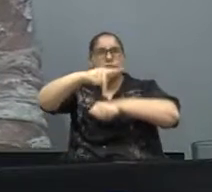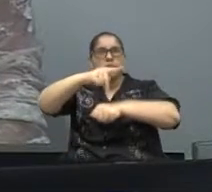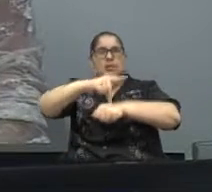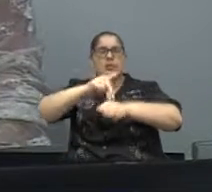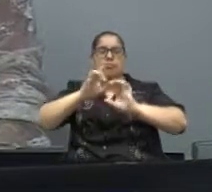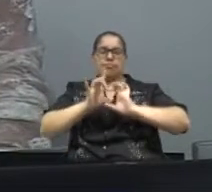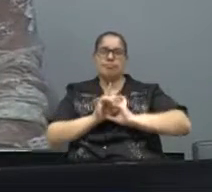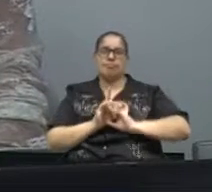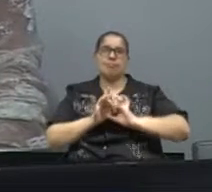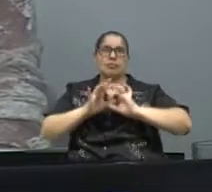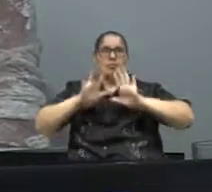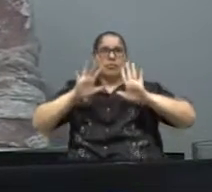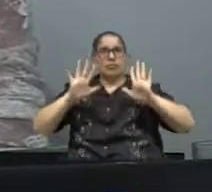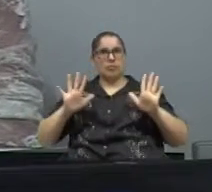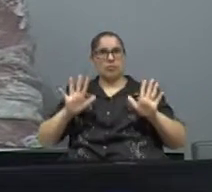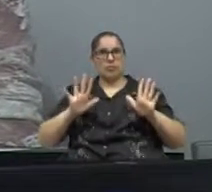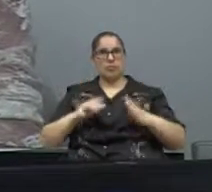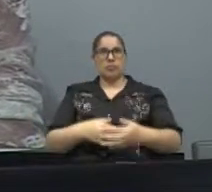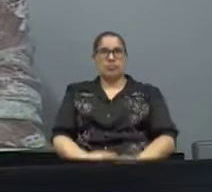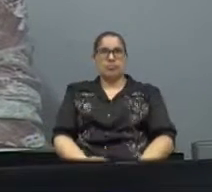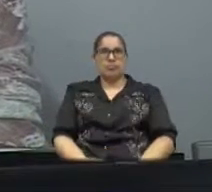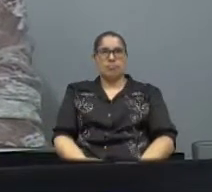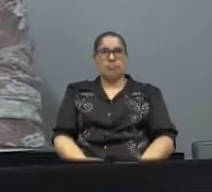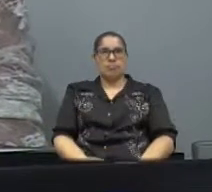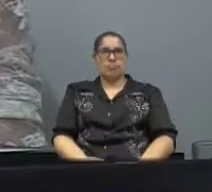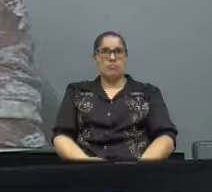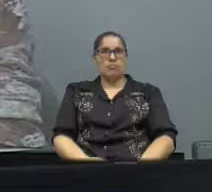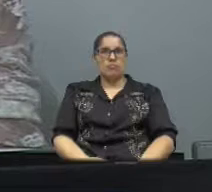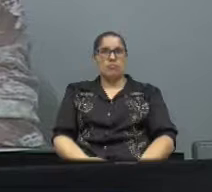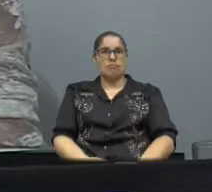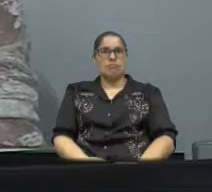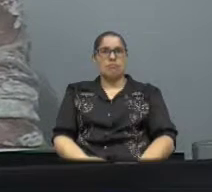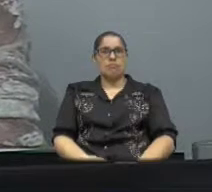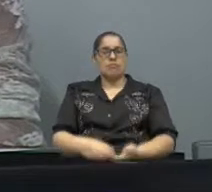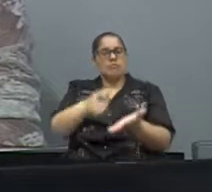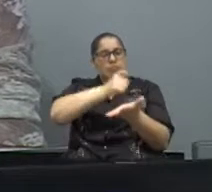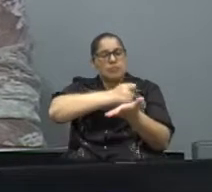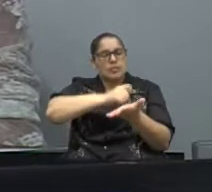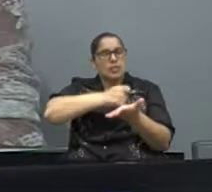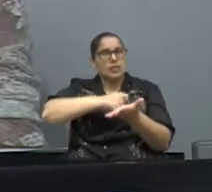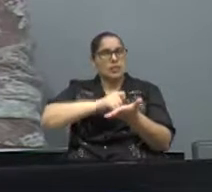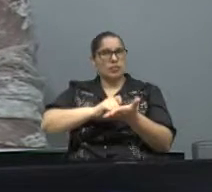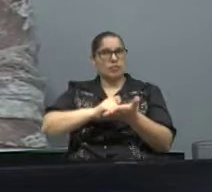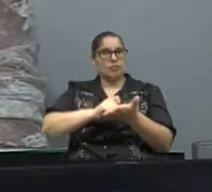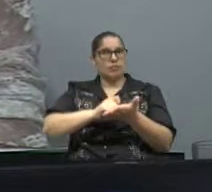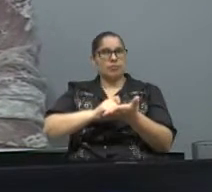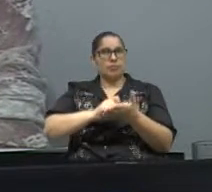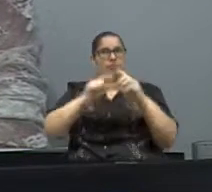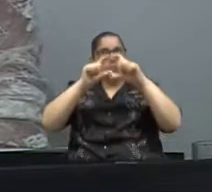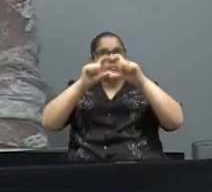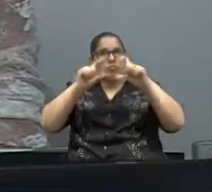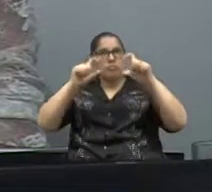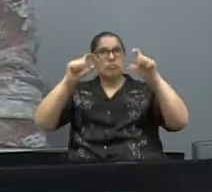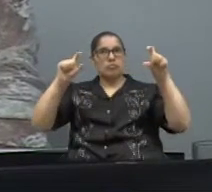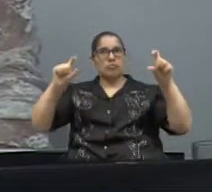Mas eu até anotei isso aqui. Nós temos o direito de liberdade, mas não o direito